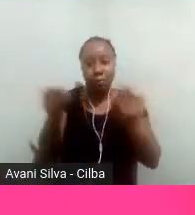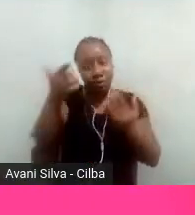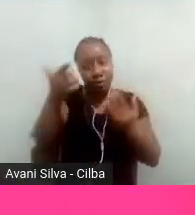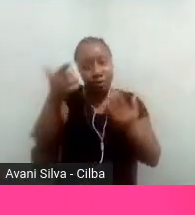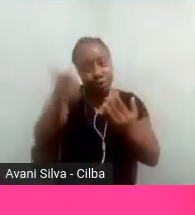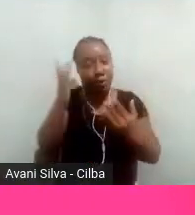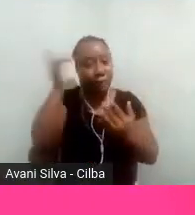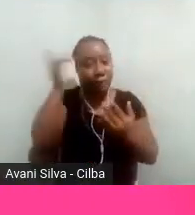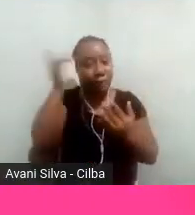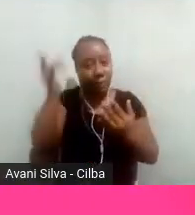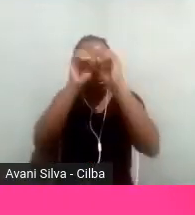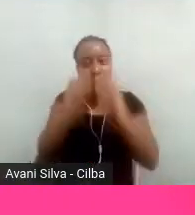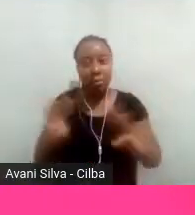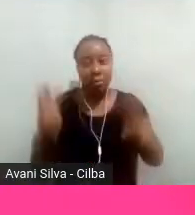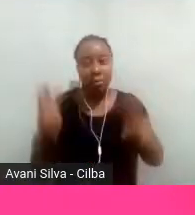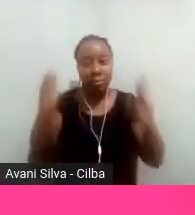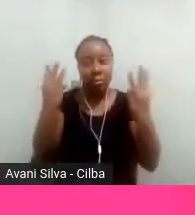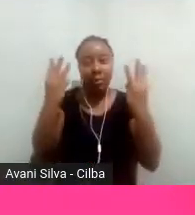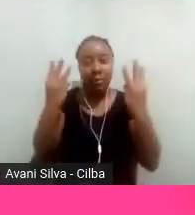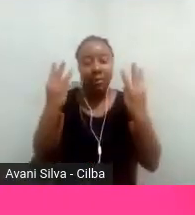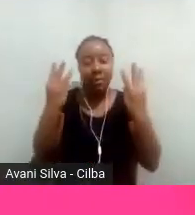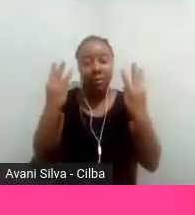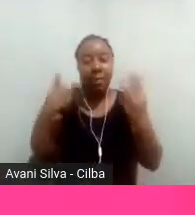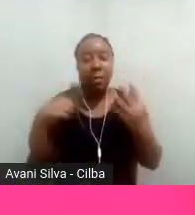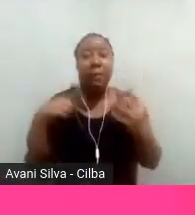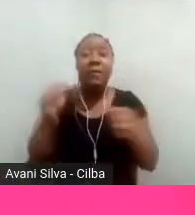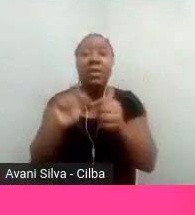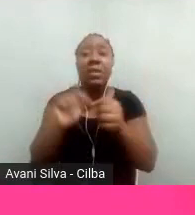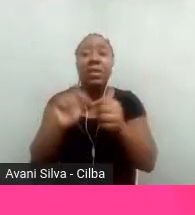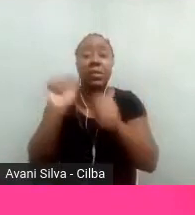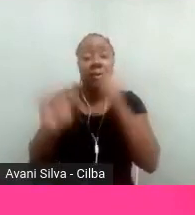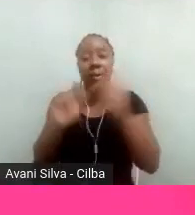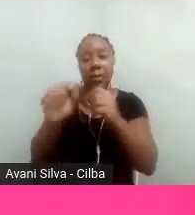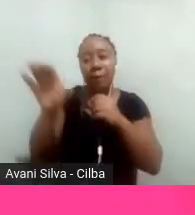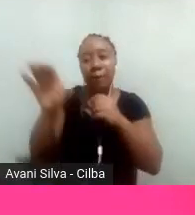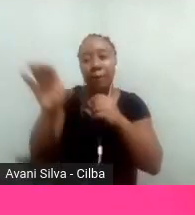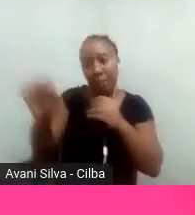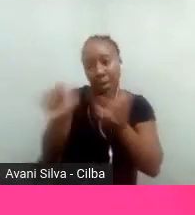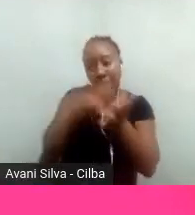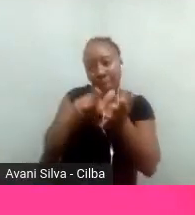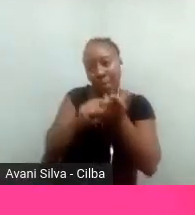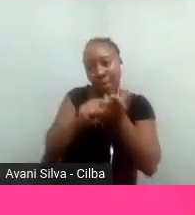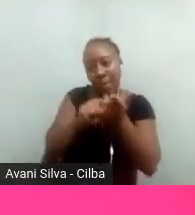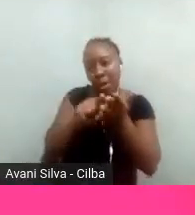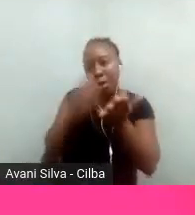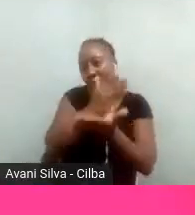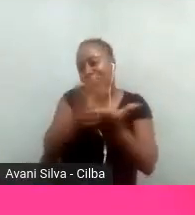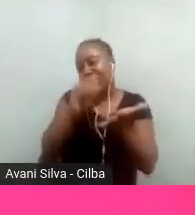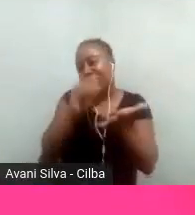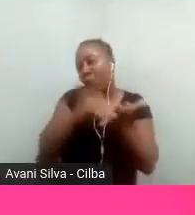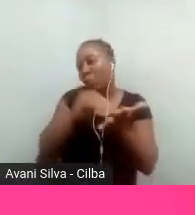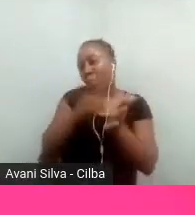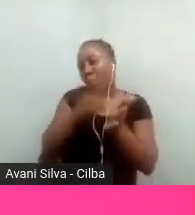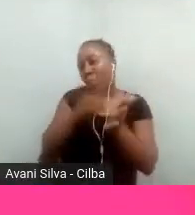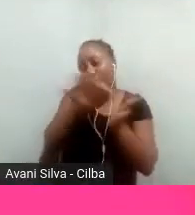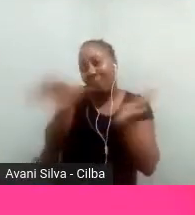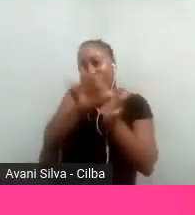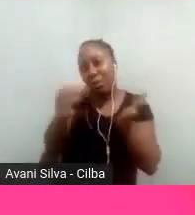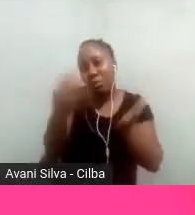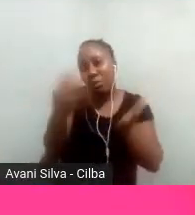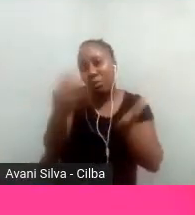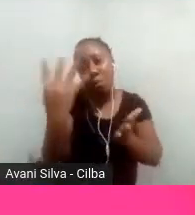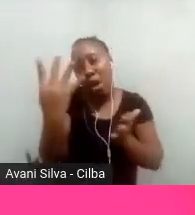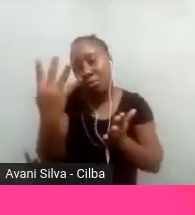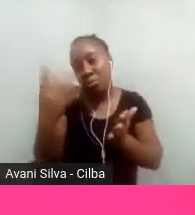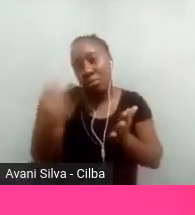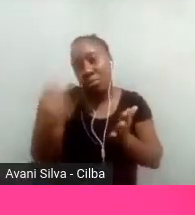vou fazer? Eu vou pegar as páginas que... Na verdade, faltaram 4 páginas só. Aí eu vou terminar de